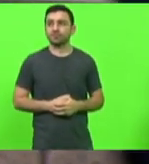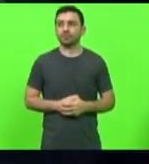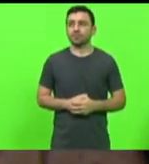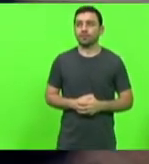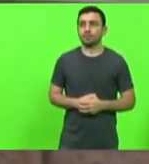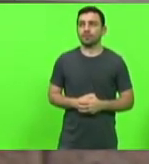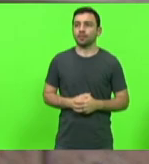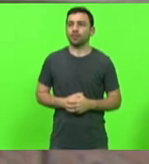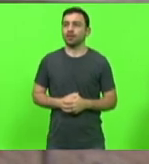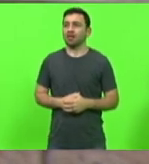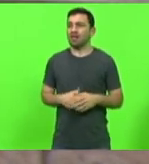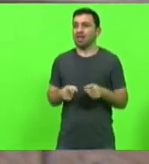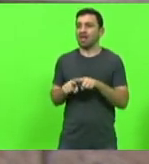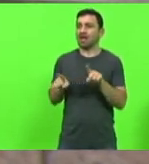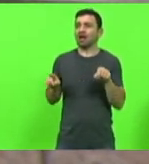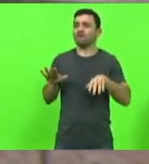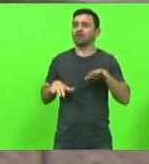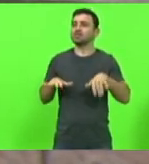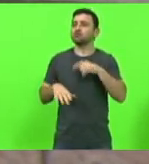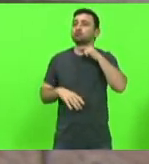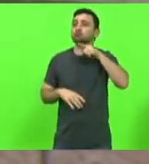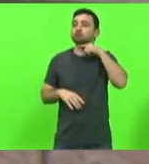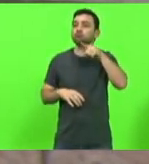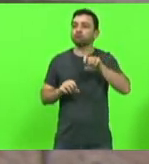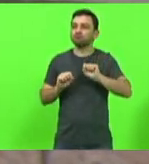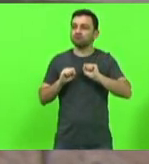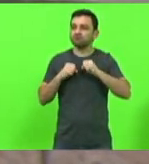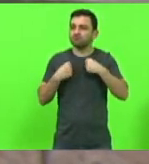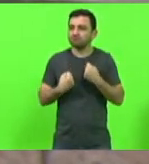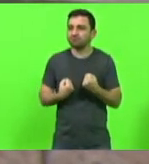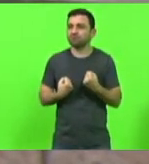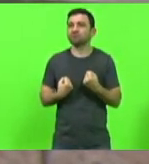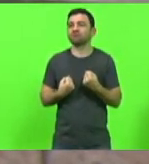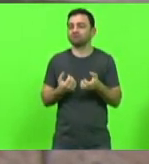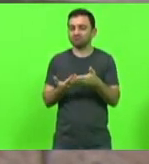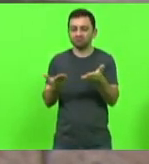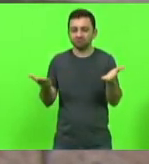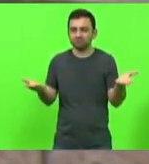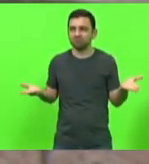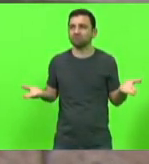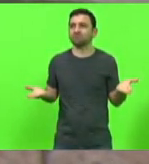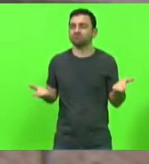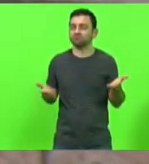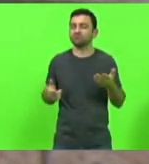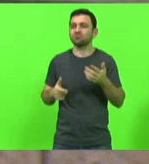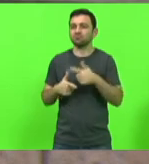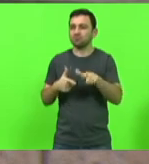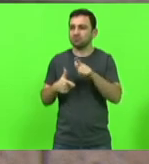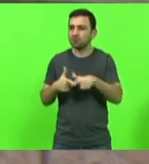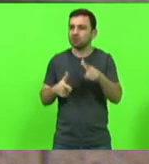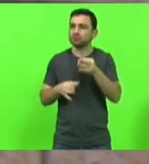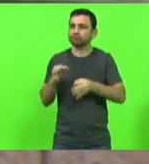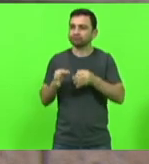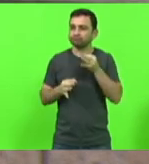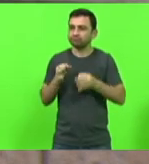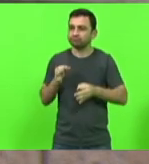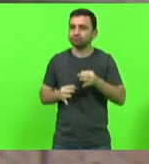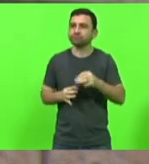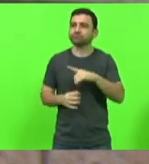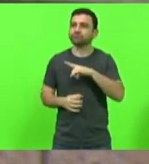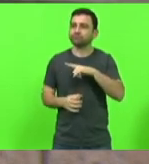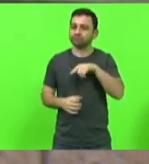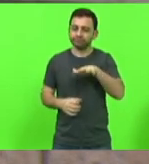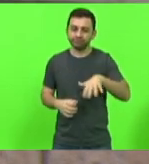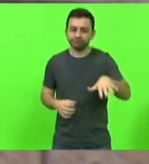se defender diante das implicações jurídicas da